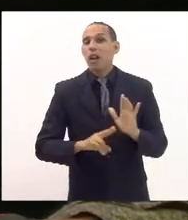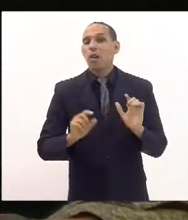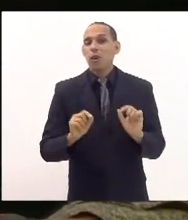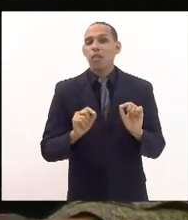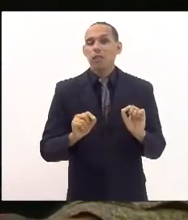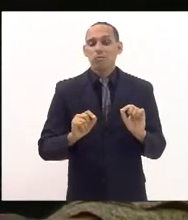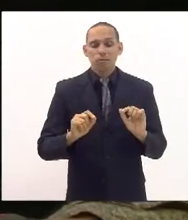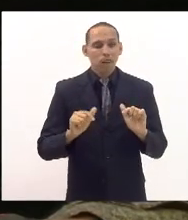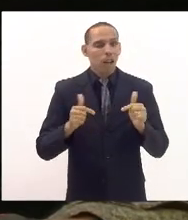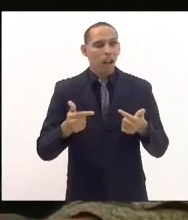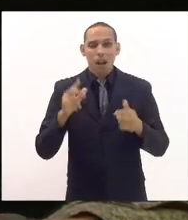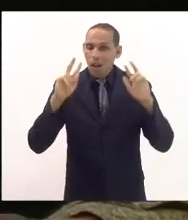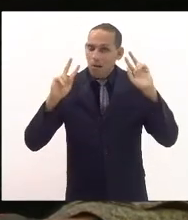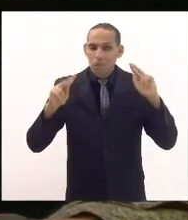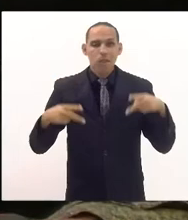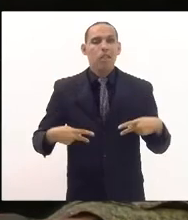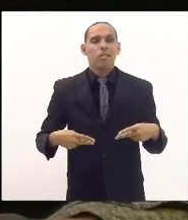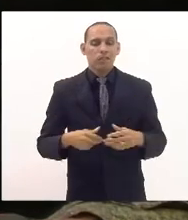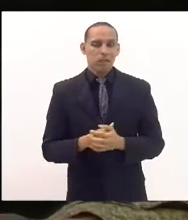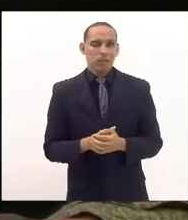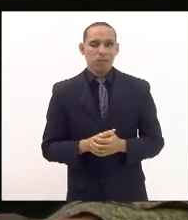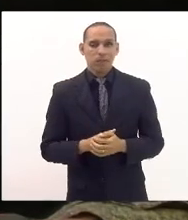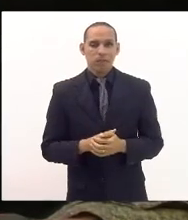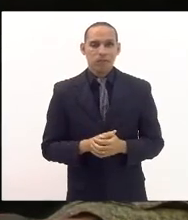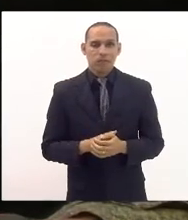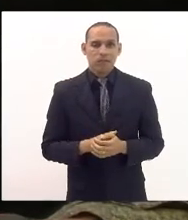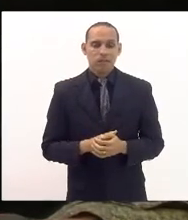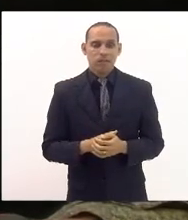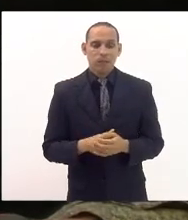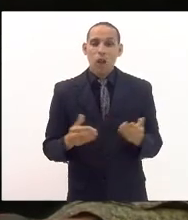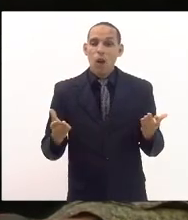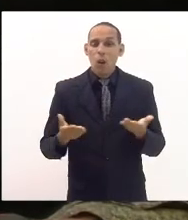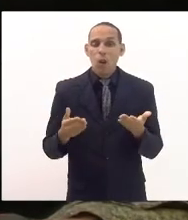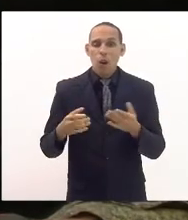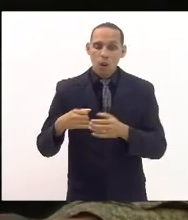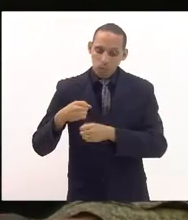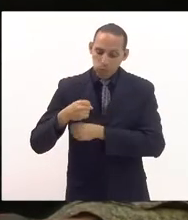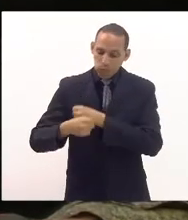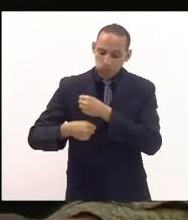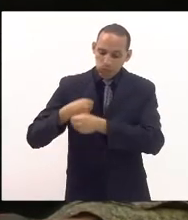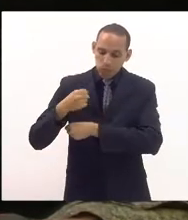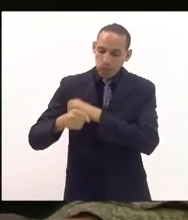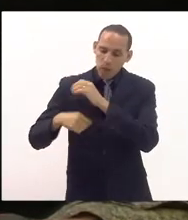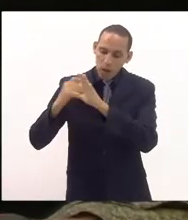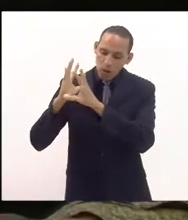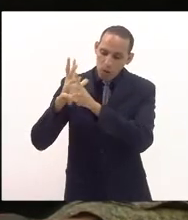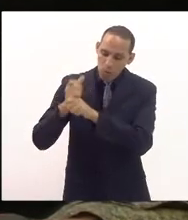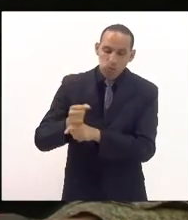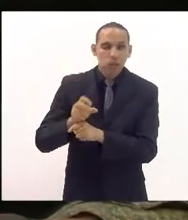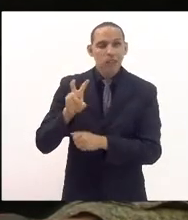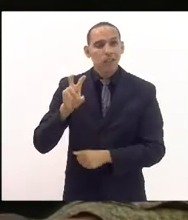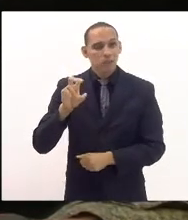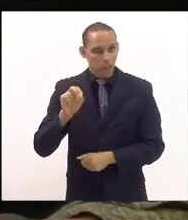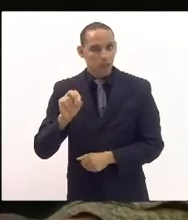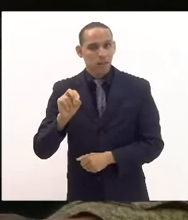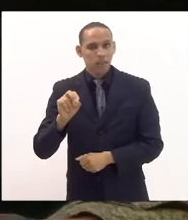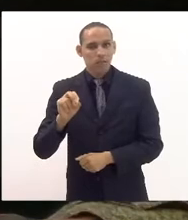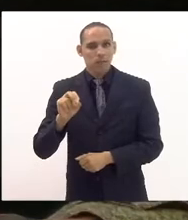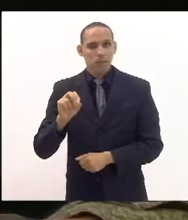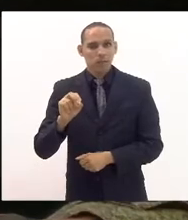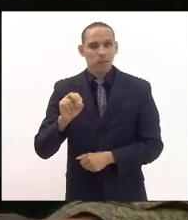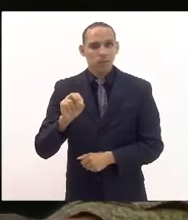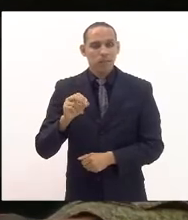da ação humana né E hoje completam-se 50 anos em 3